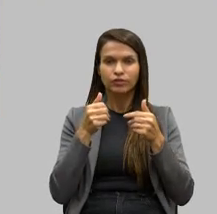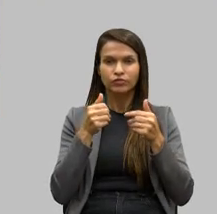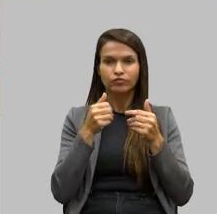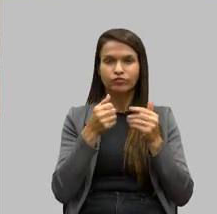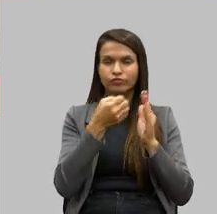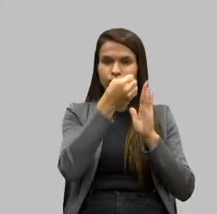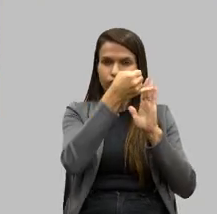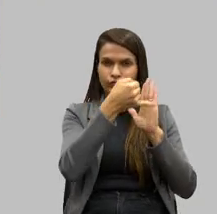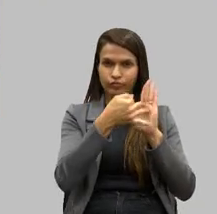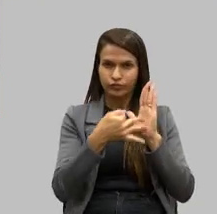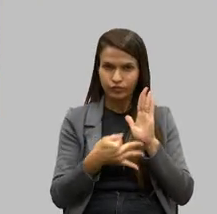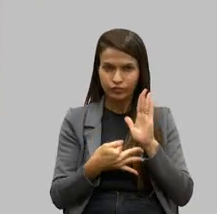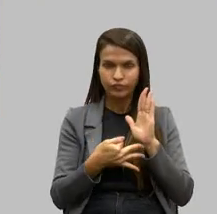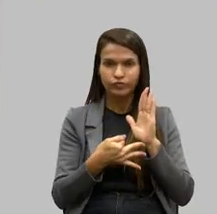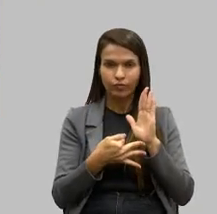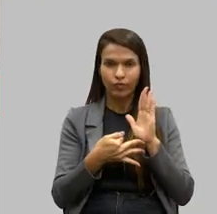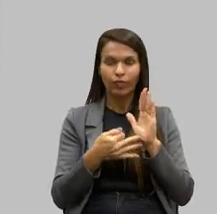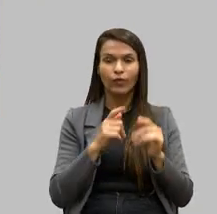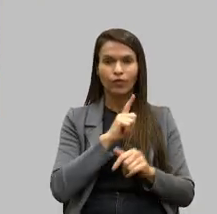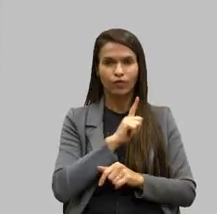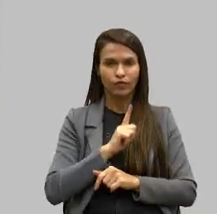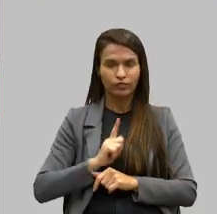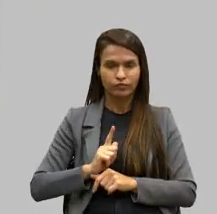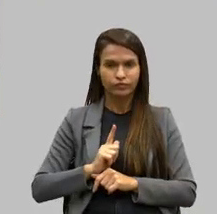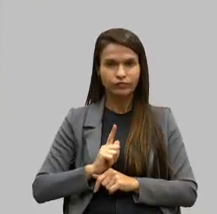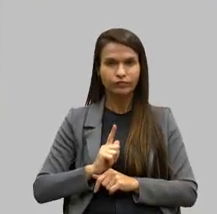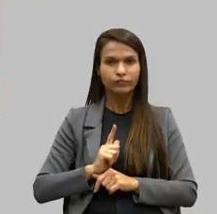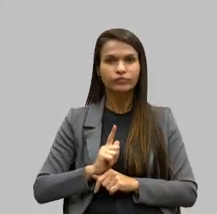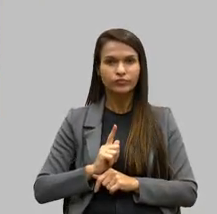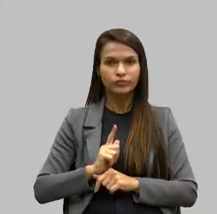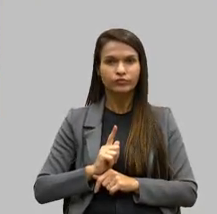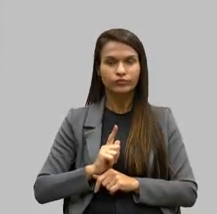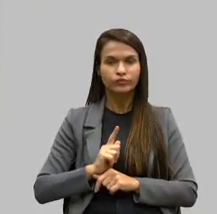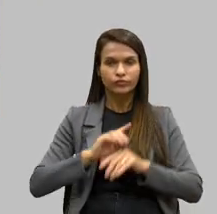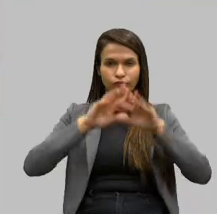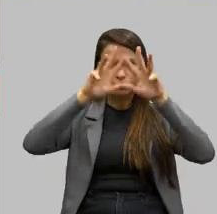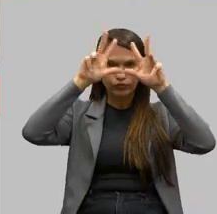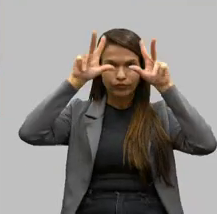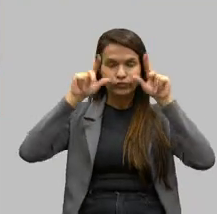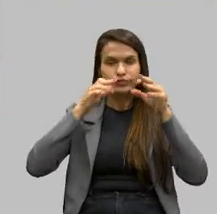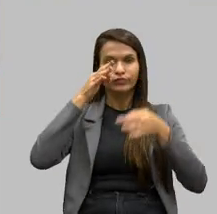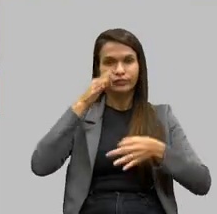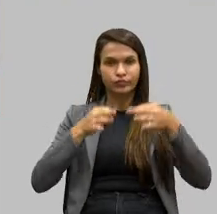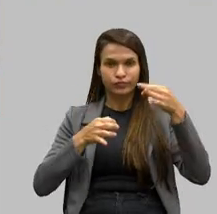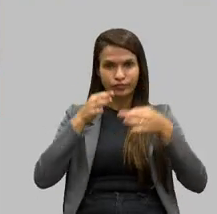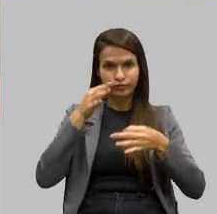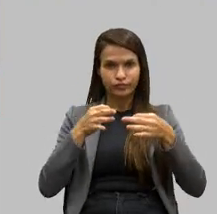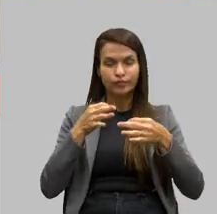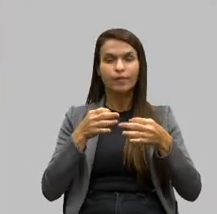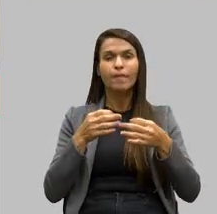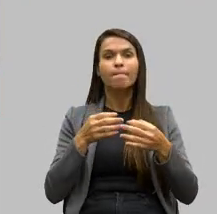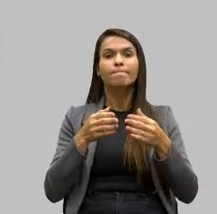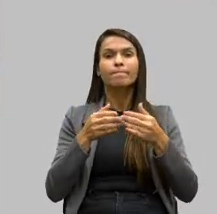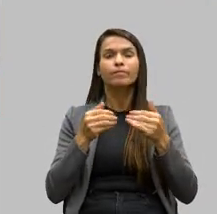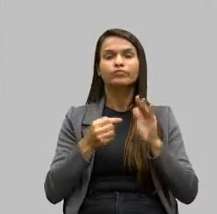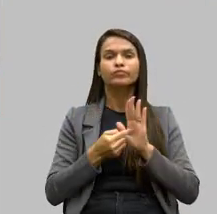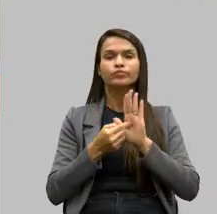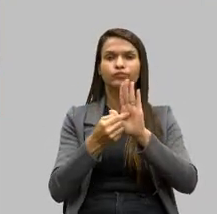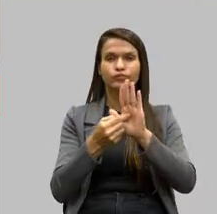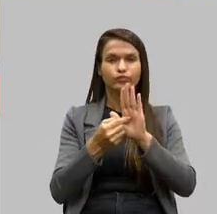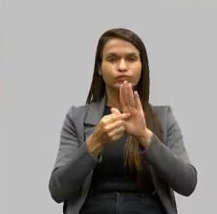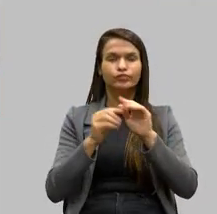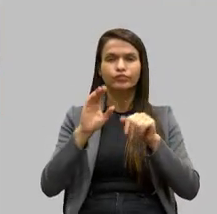inconstitucionalidade do governo no Tribunal de Justiça pede que seja declarada inconstitucional